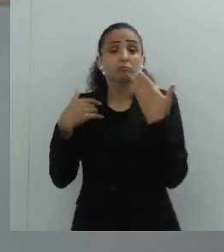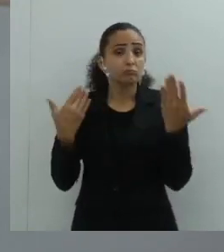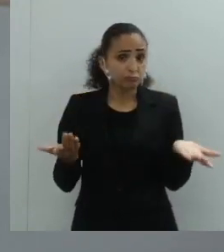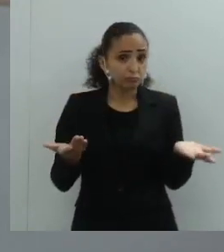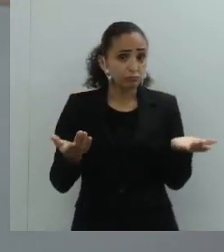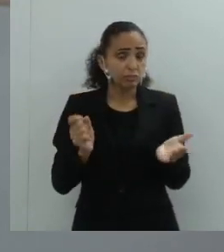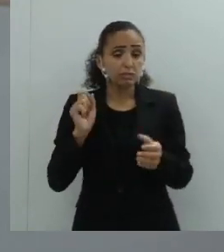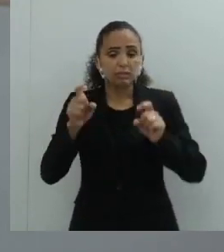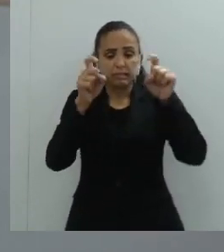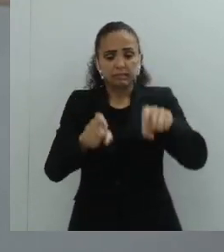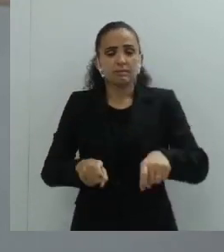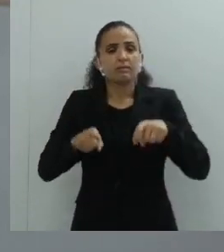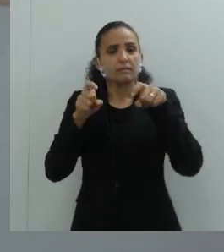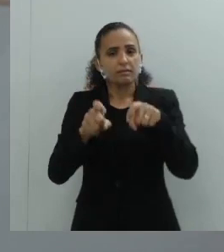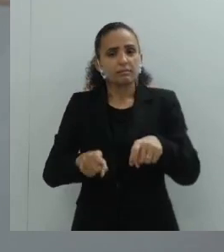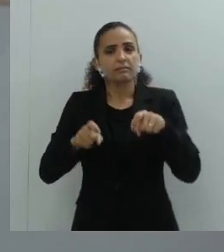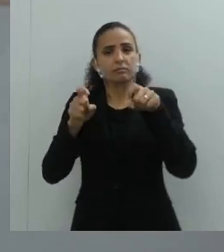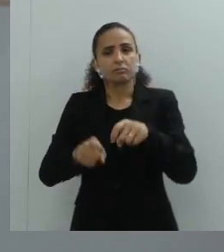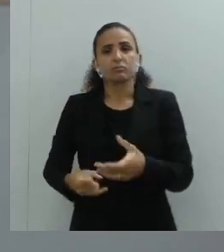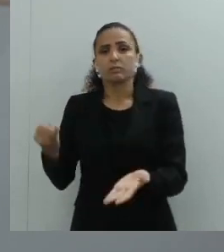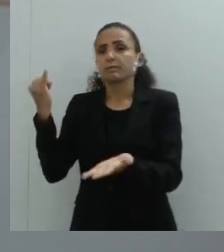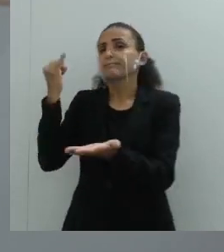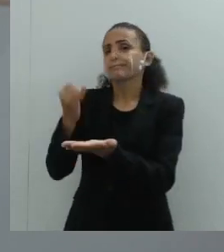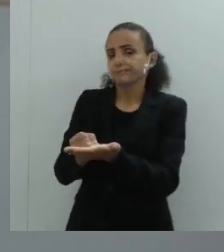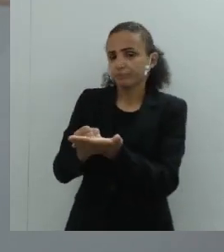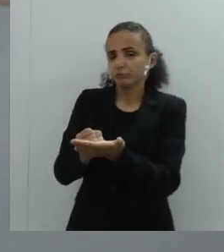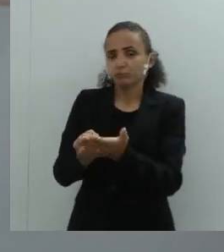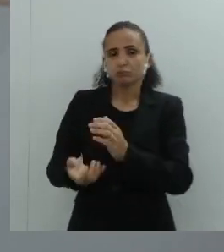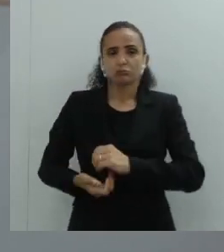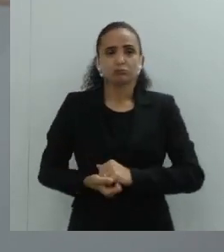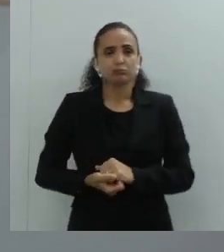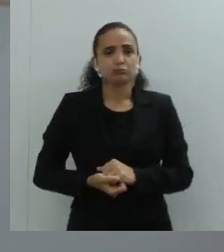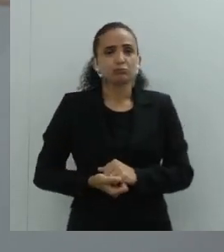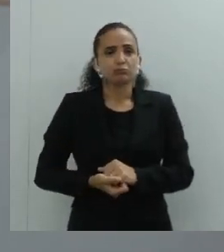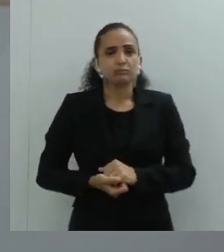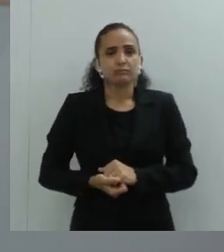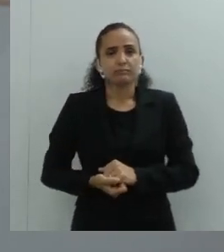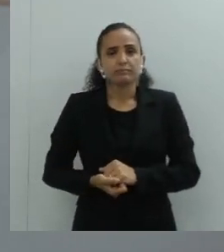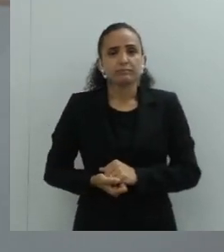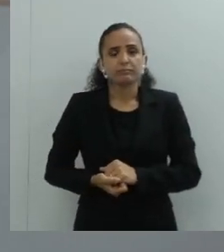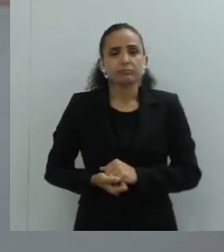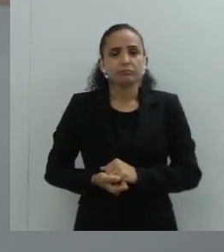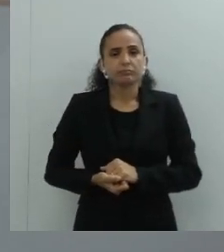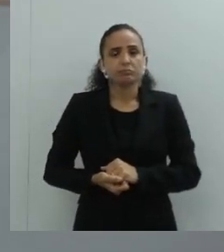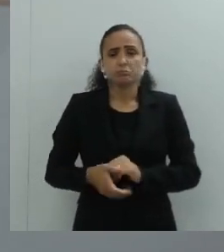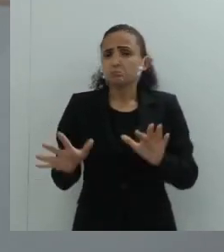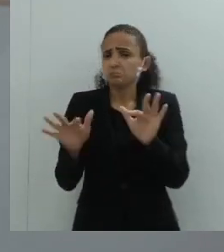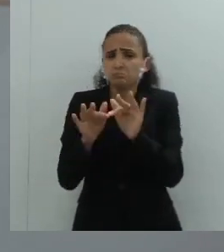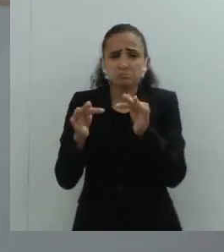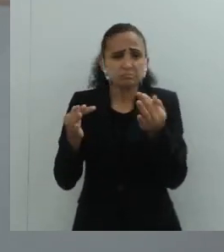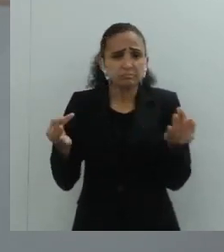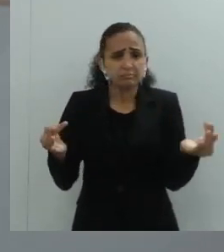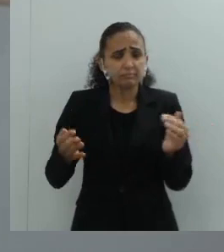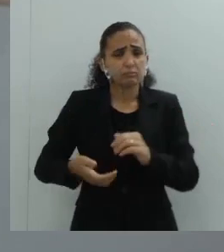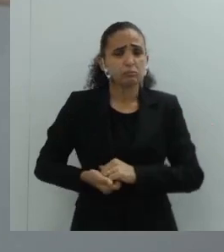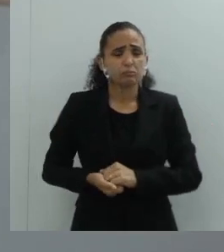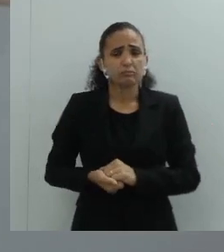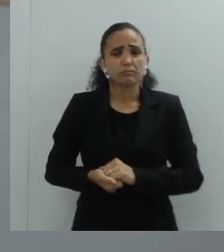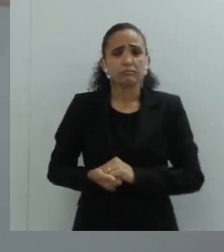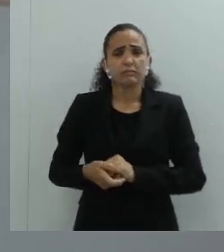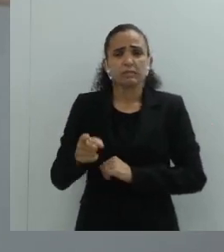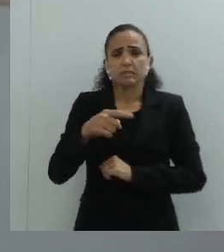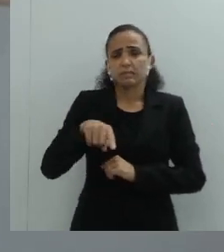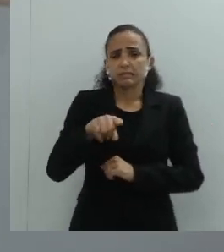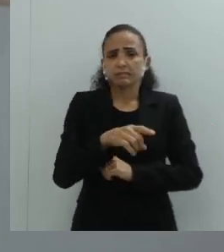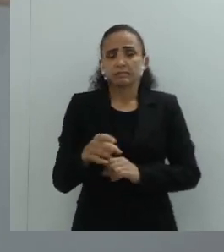será agricultura e imposto, tá bom? Bem simples. E antes de a gente